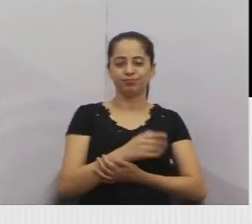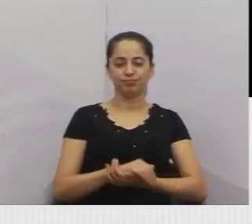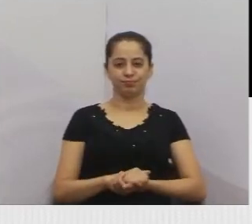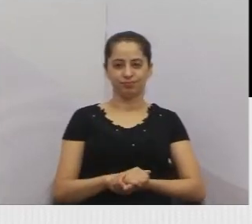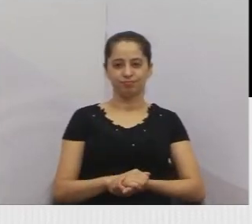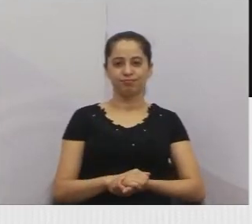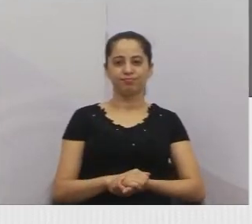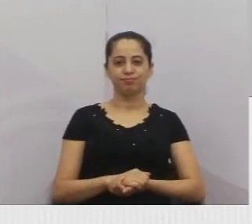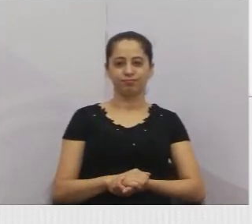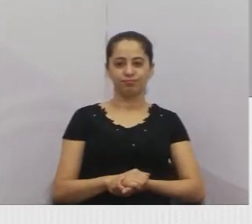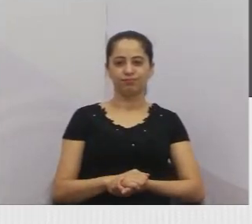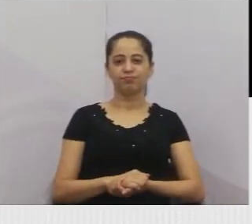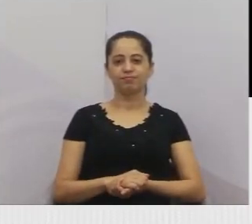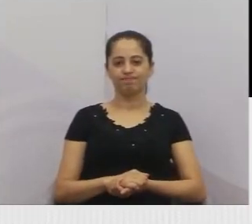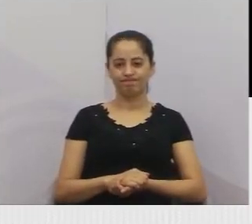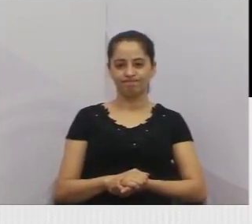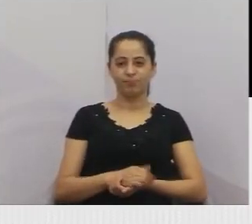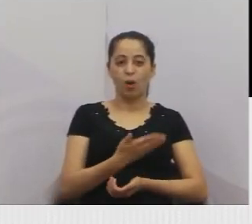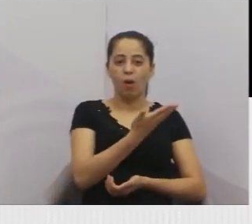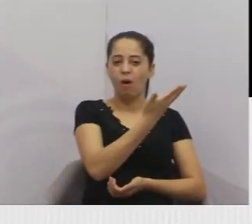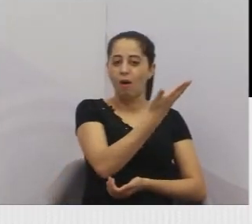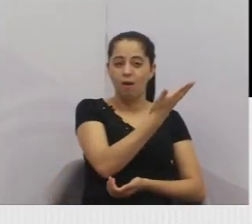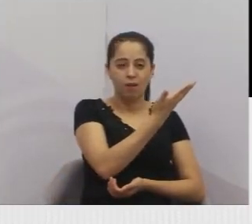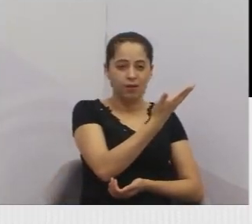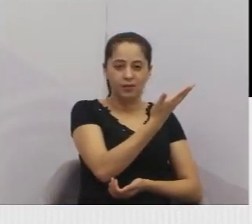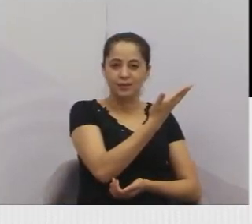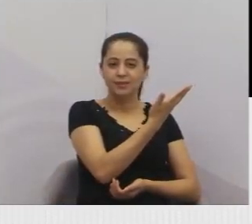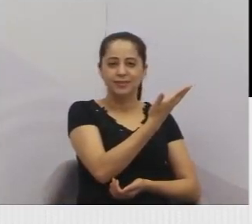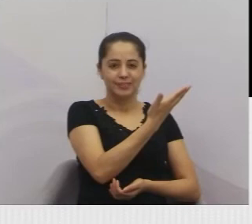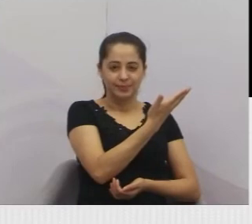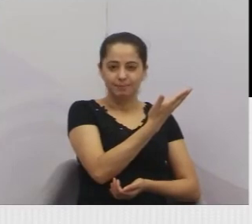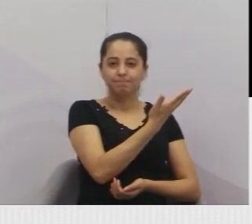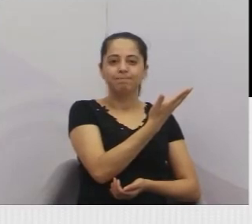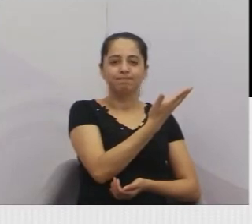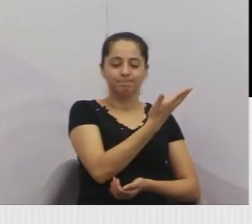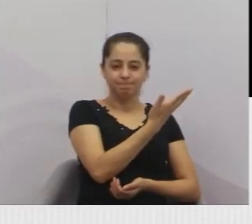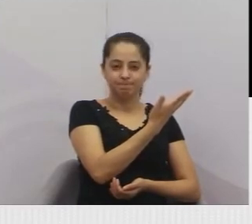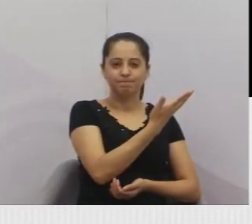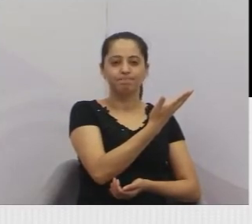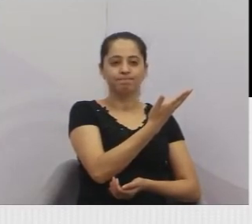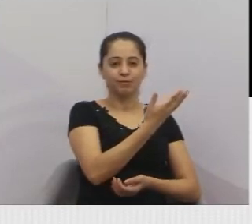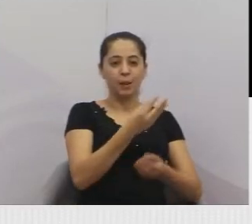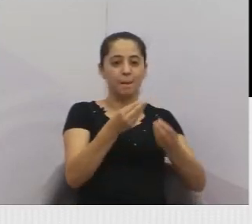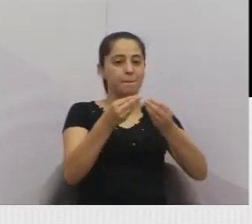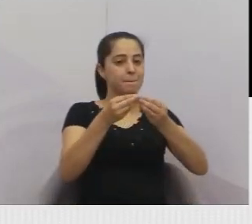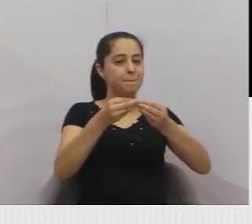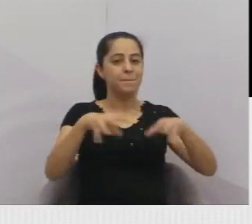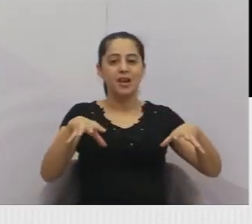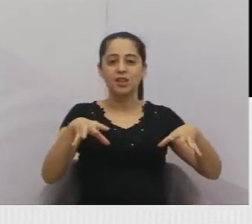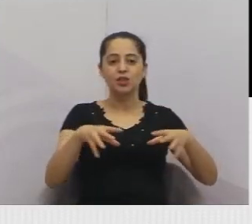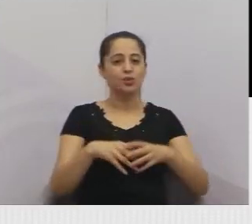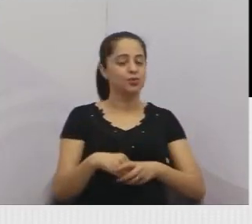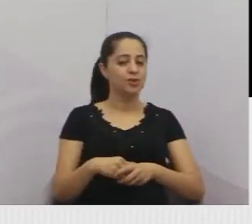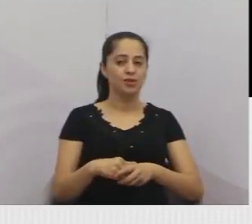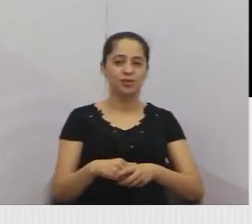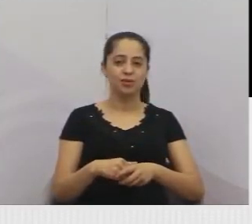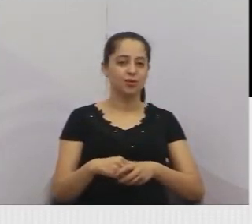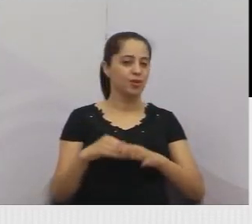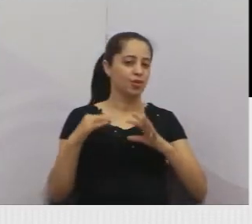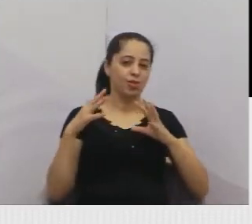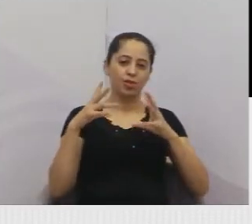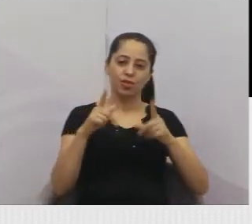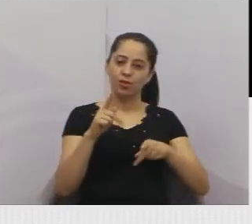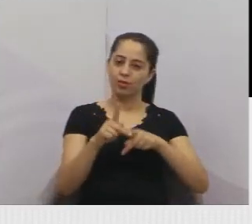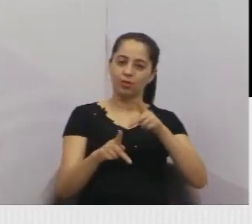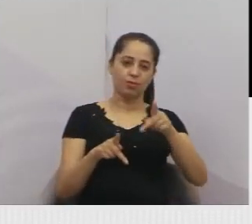teria um prejuízo ainda maior. Um prejuízo para toda a população, um